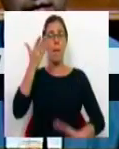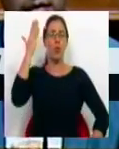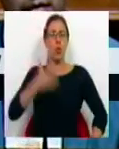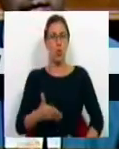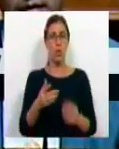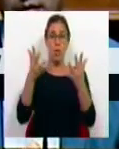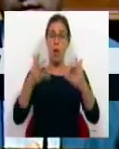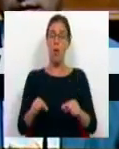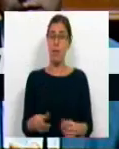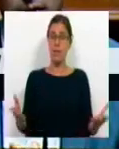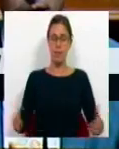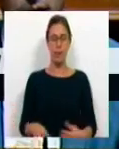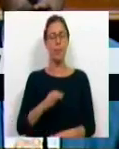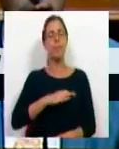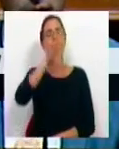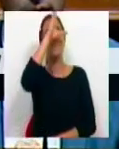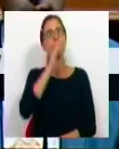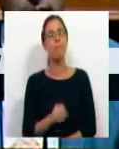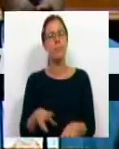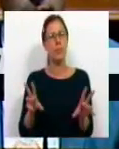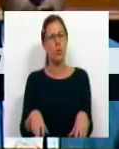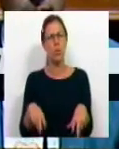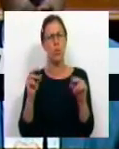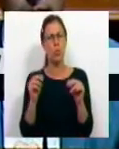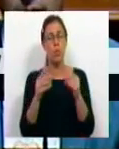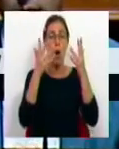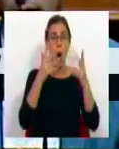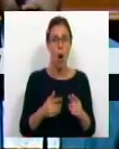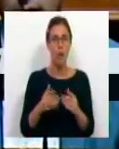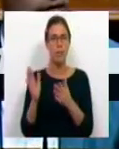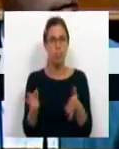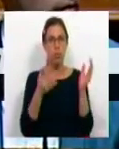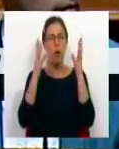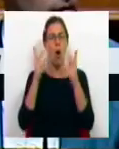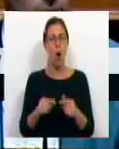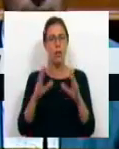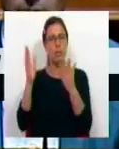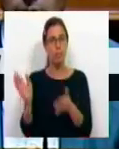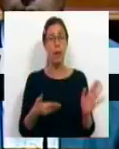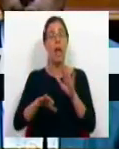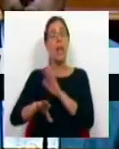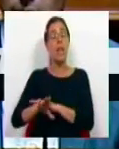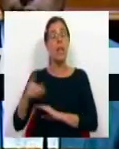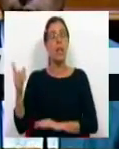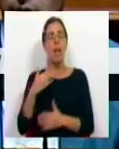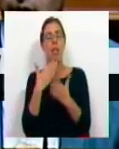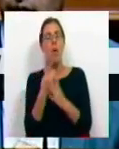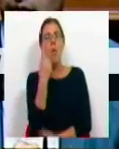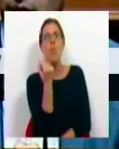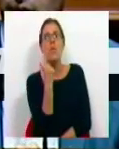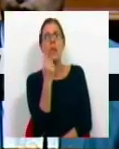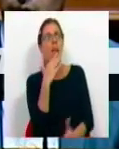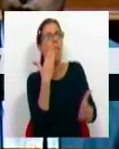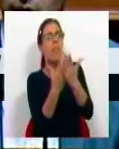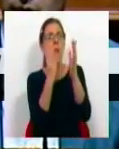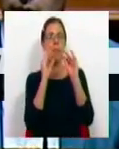justiça com o orçamento. Senhor Ministro, nunca, orçamento após orçamento, a direita deu 1 cêntimo a mais